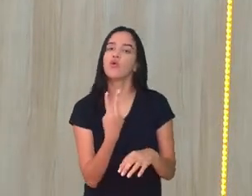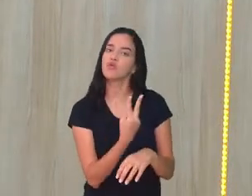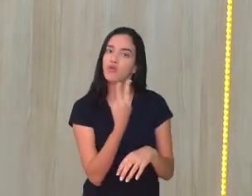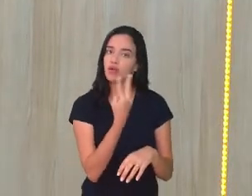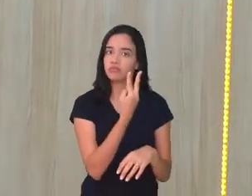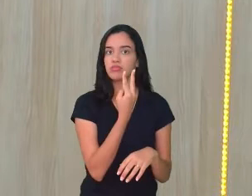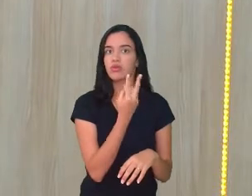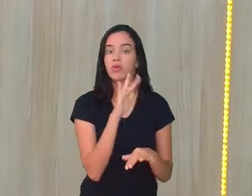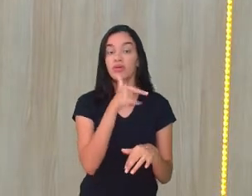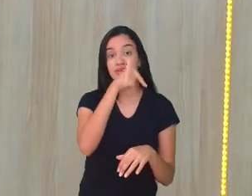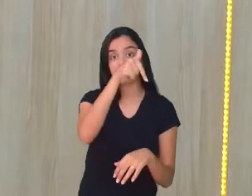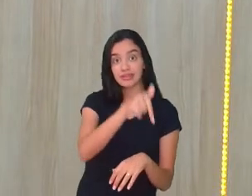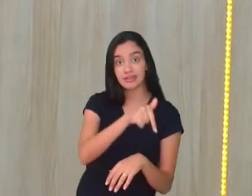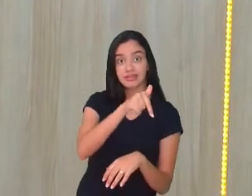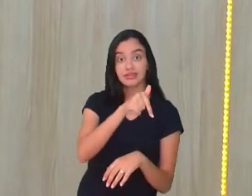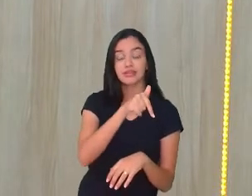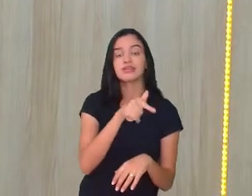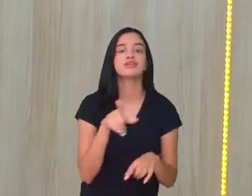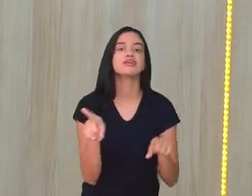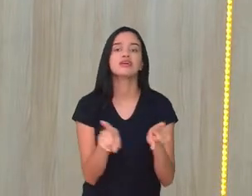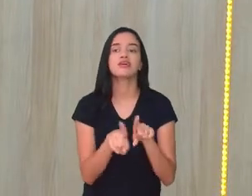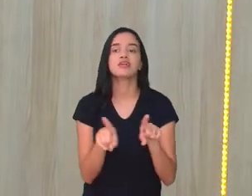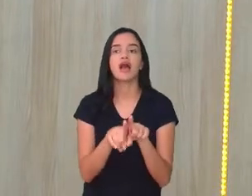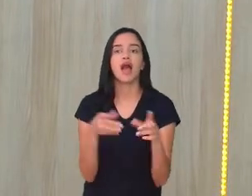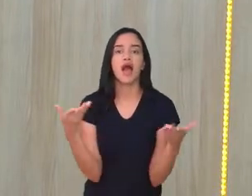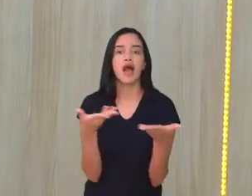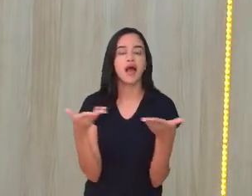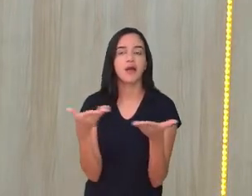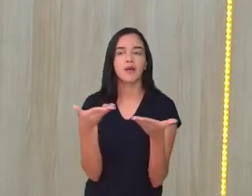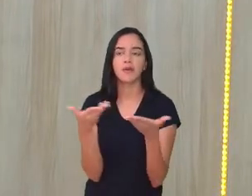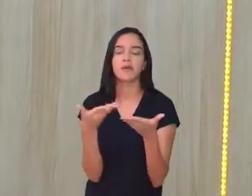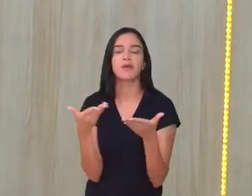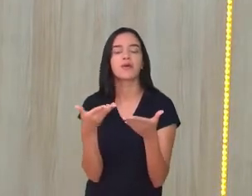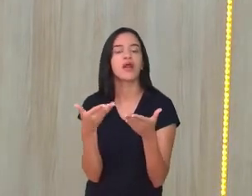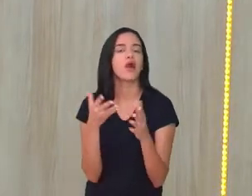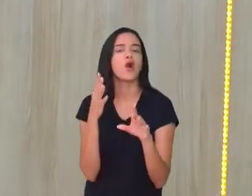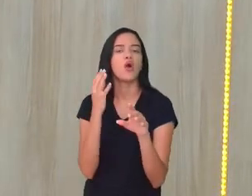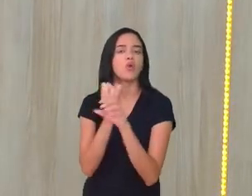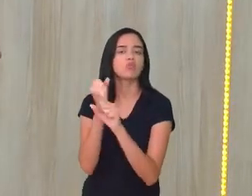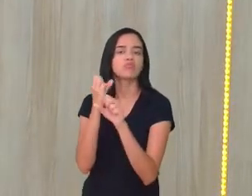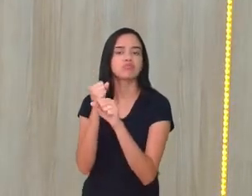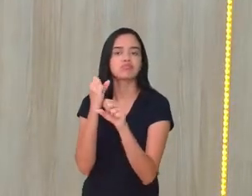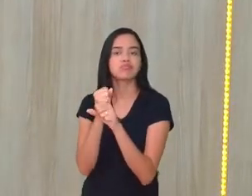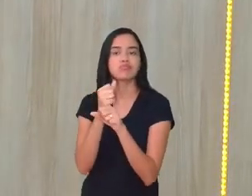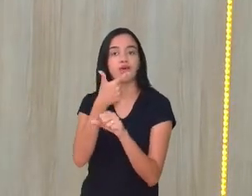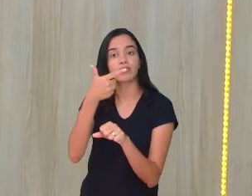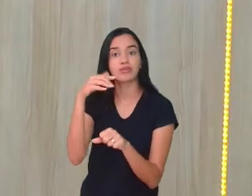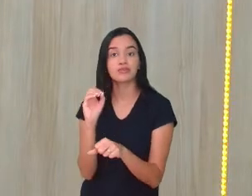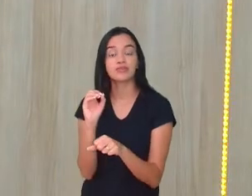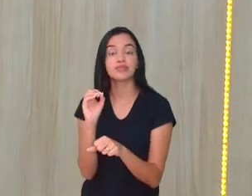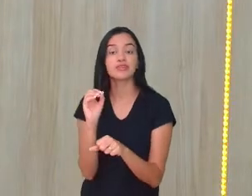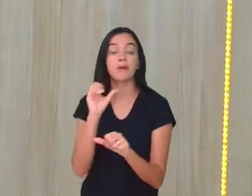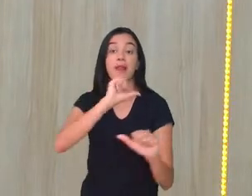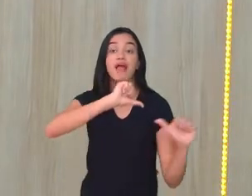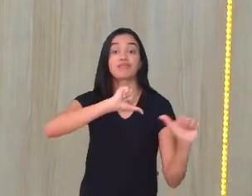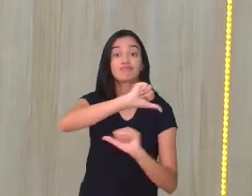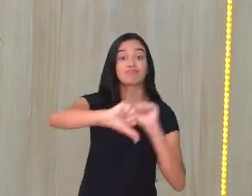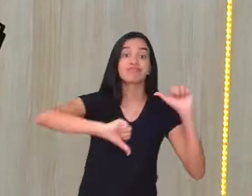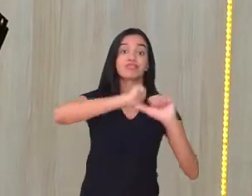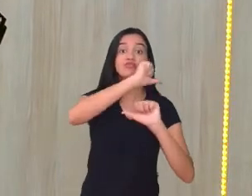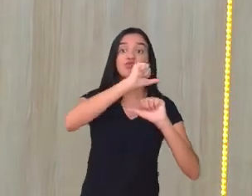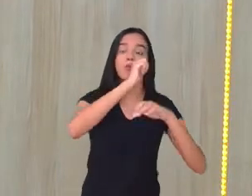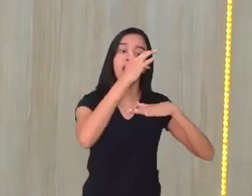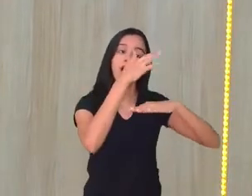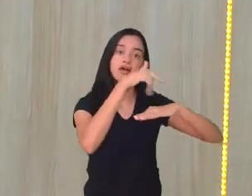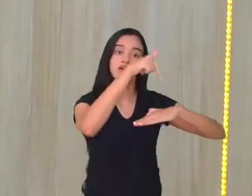no caso aqui é 7, e divide pelo total, que é quanto? Que é 20. Então, para transformar essa fração